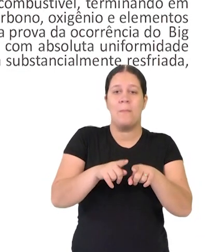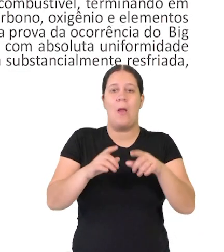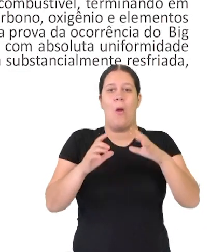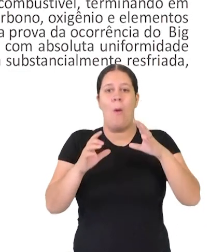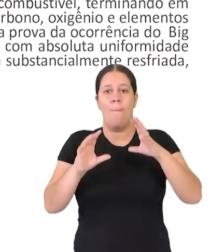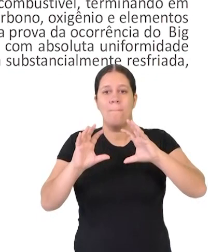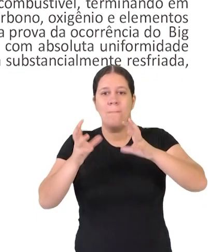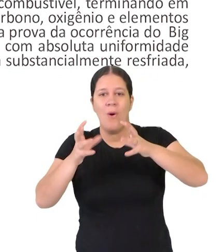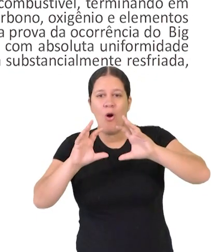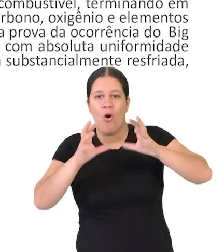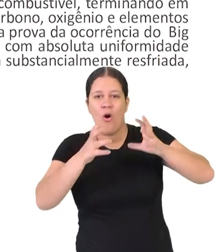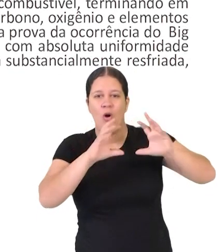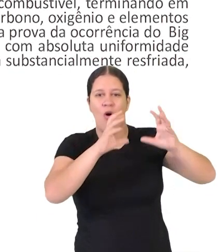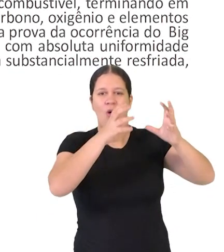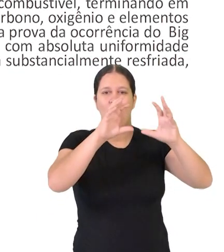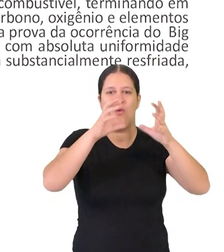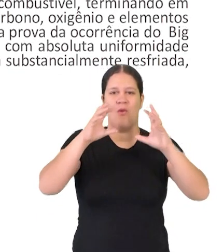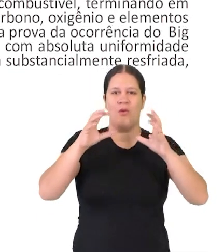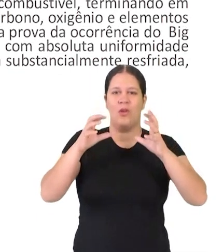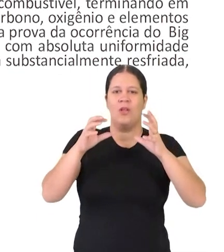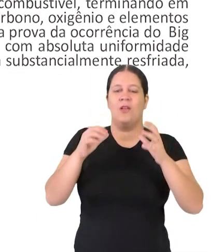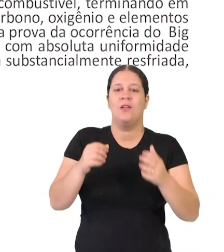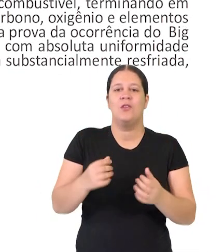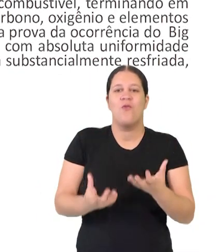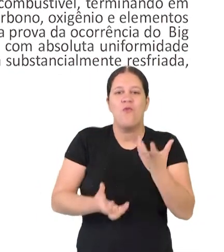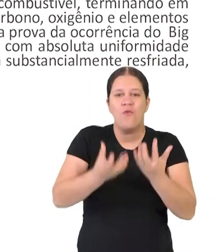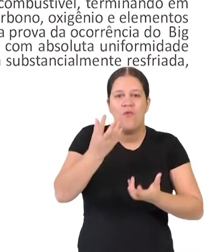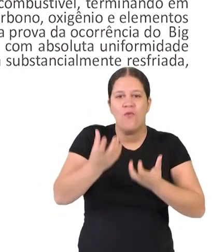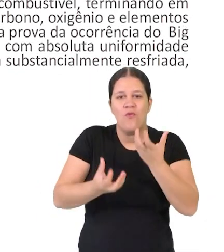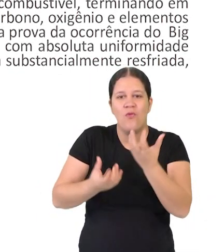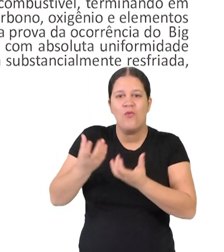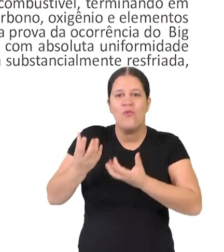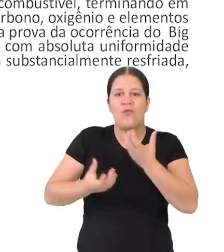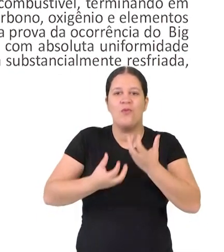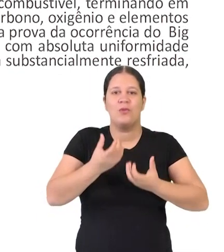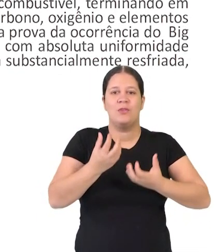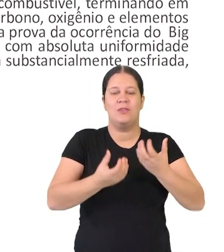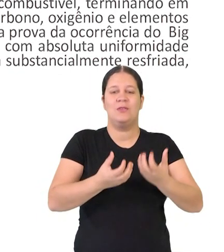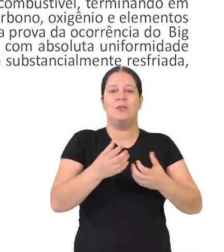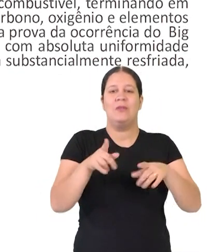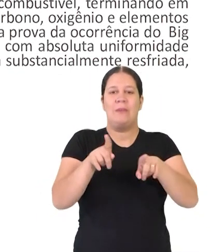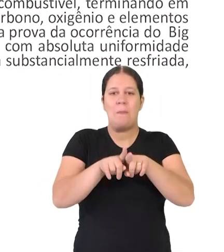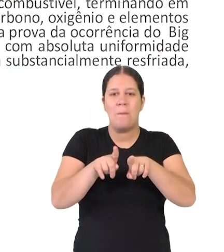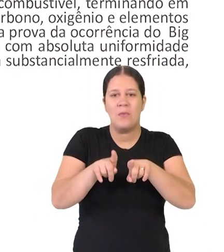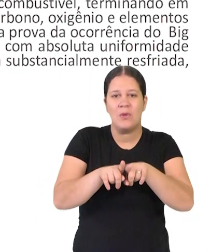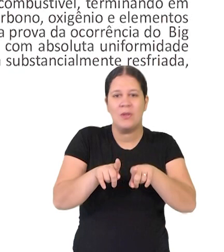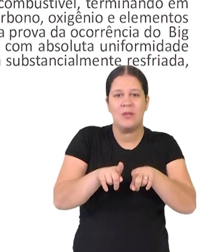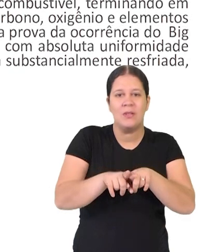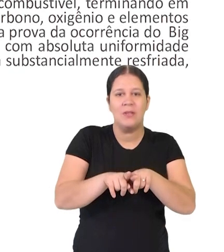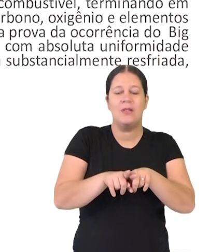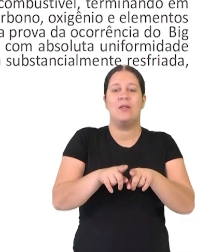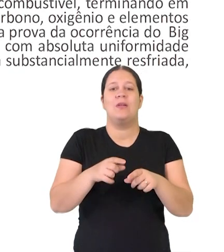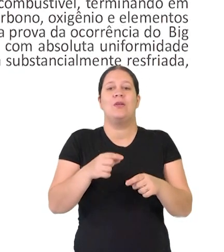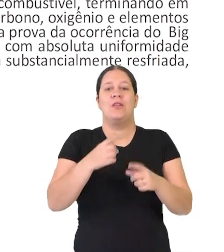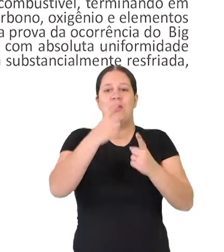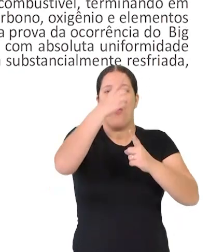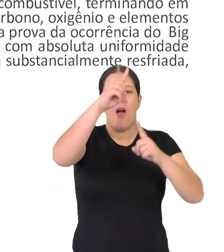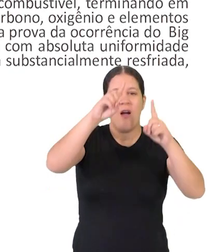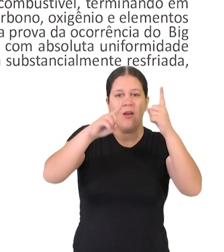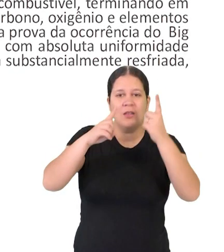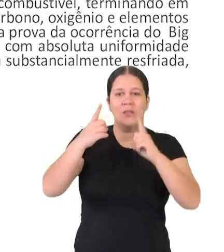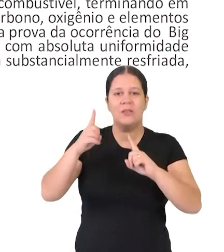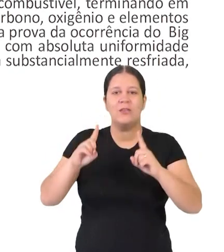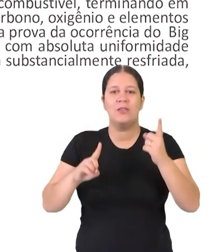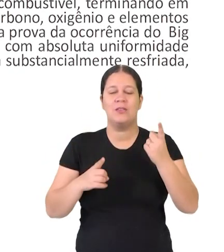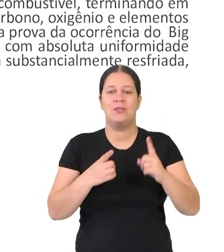cósmica, que então como agora encheu o universo, varria o espectro eletromagnético, desde os raios gama e os raios X,